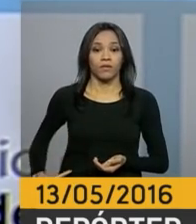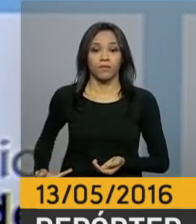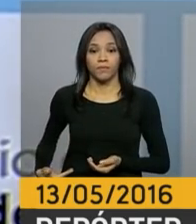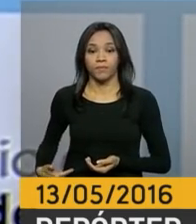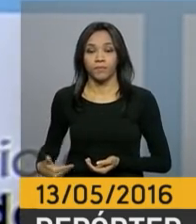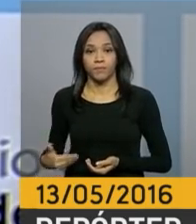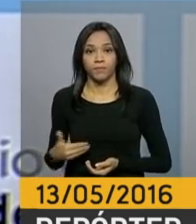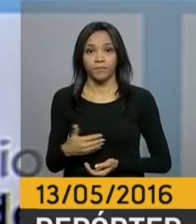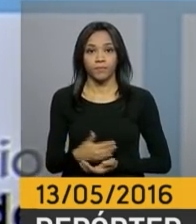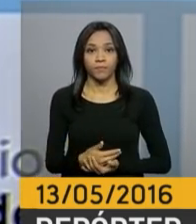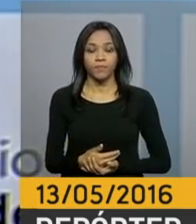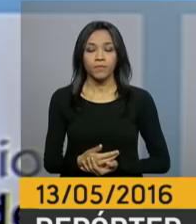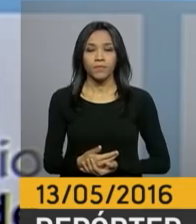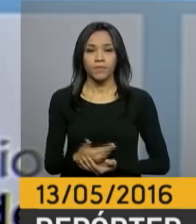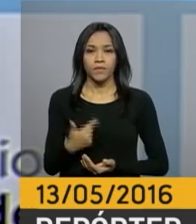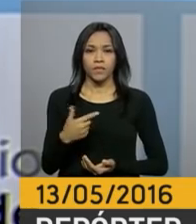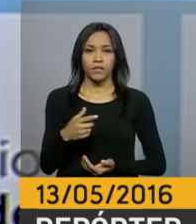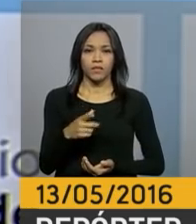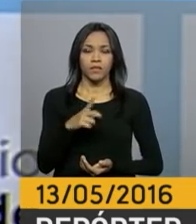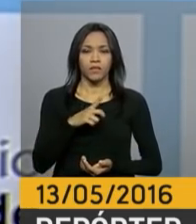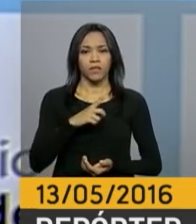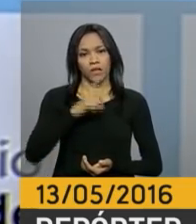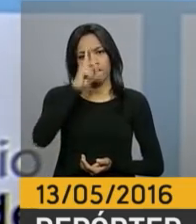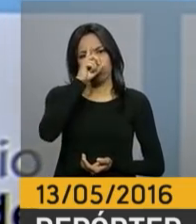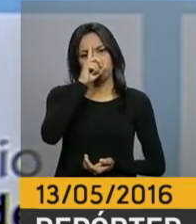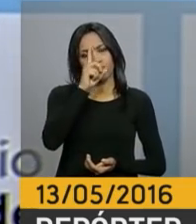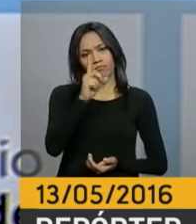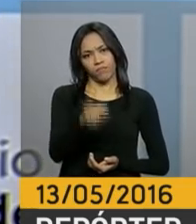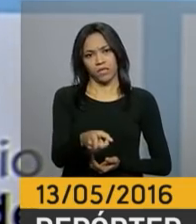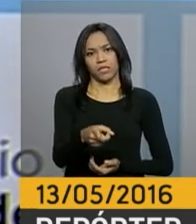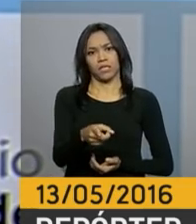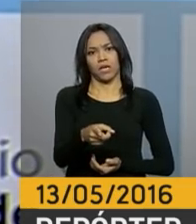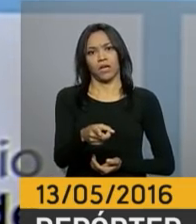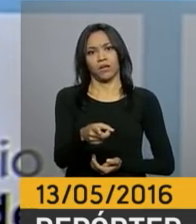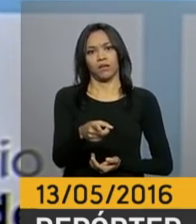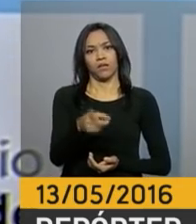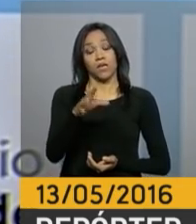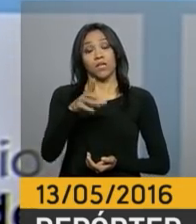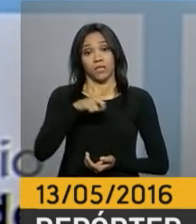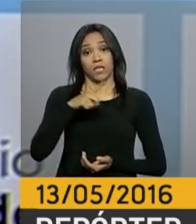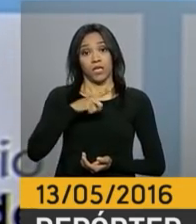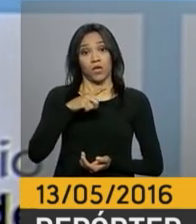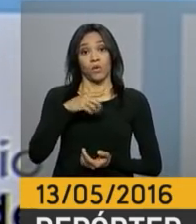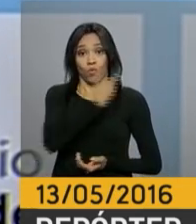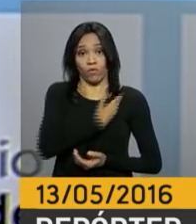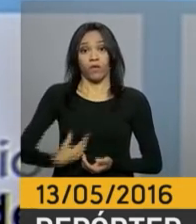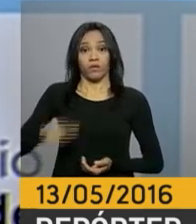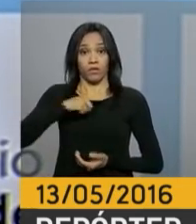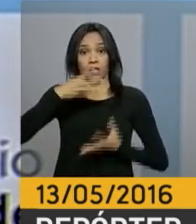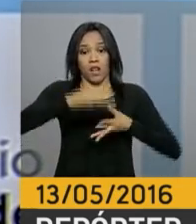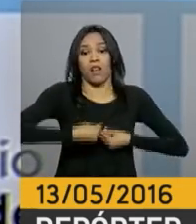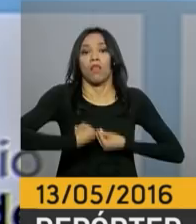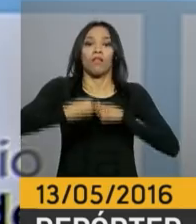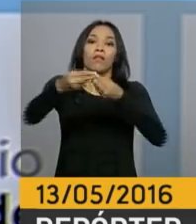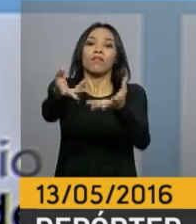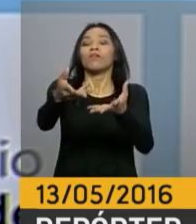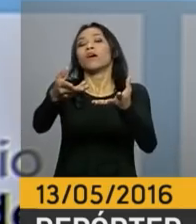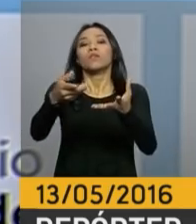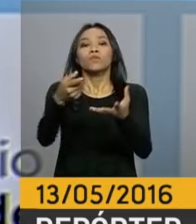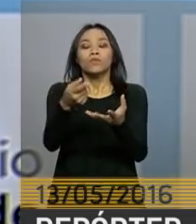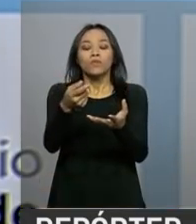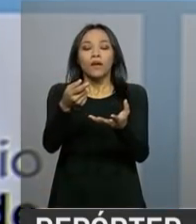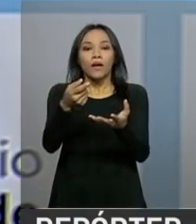eh o governo tem mandado já há alguns anos o orçamento com receitas que depois não se realiza